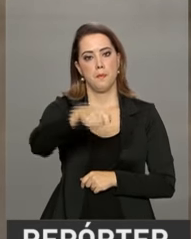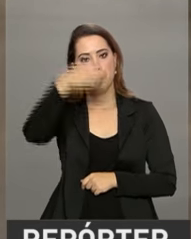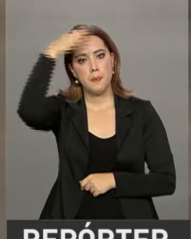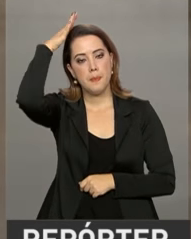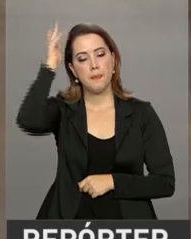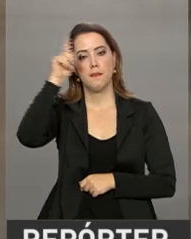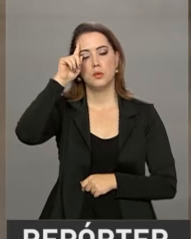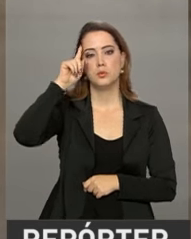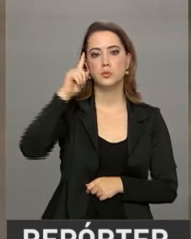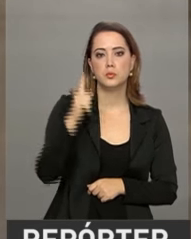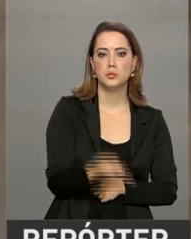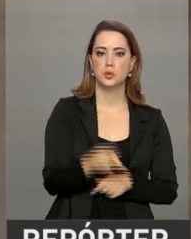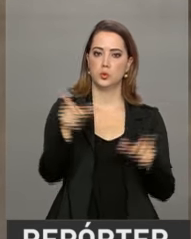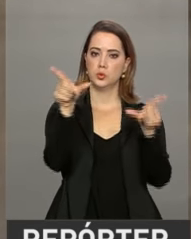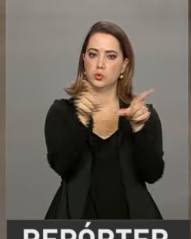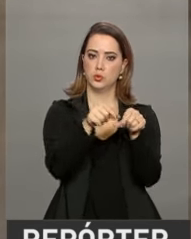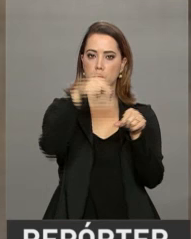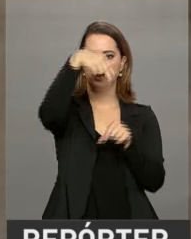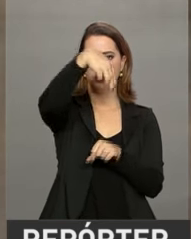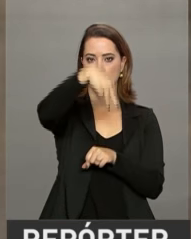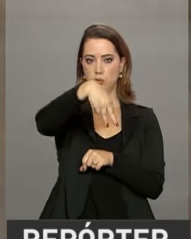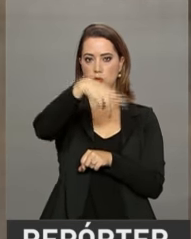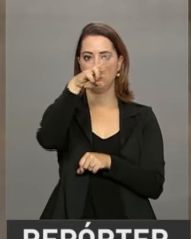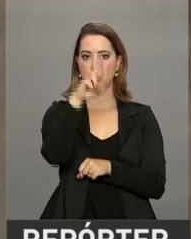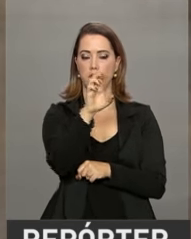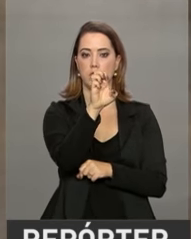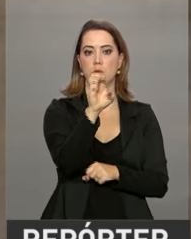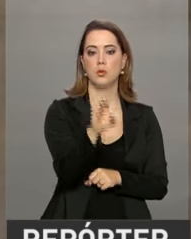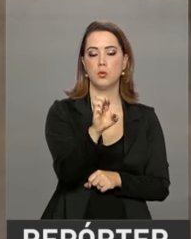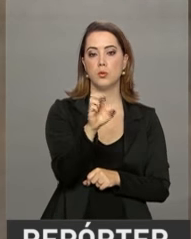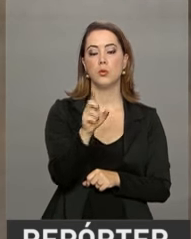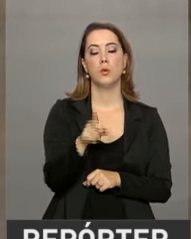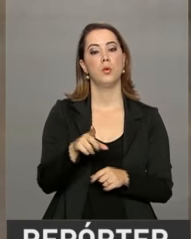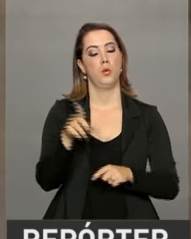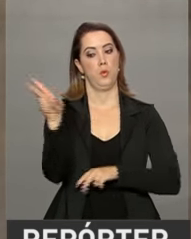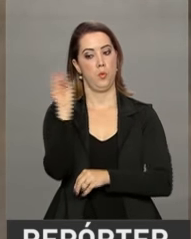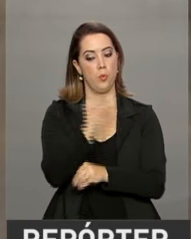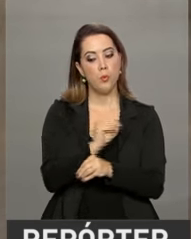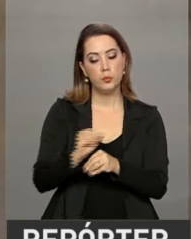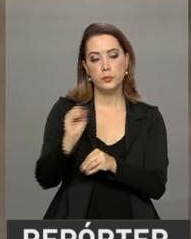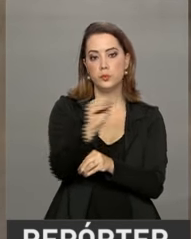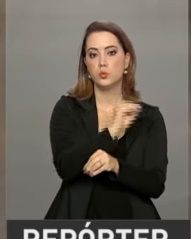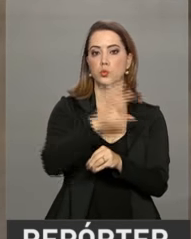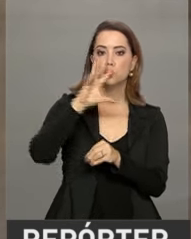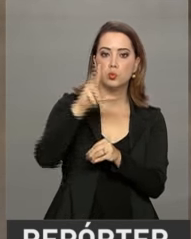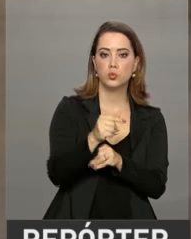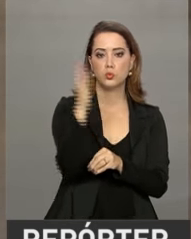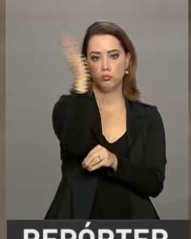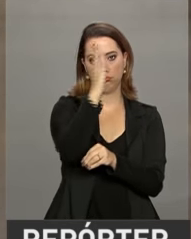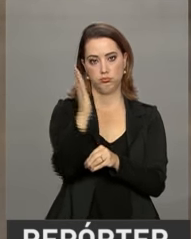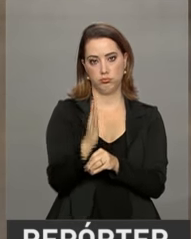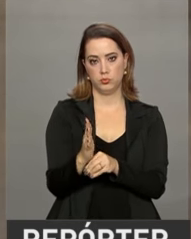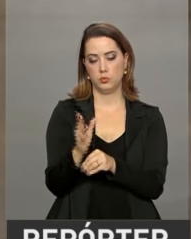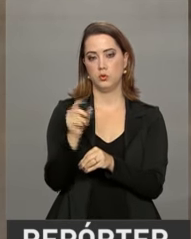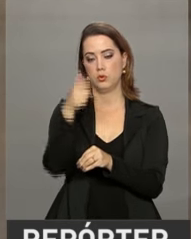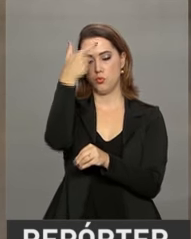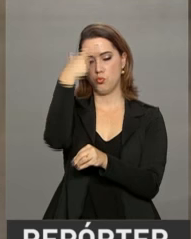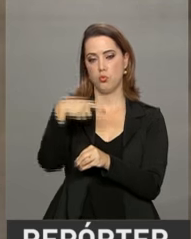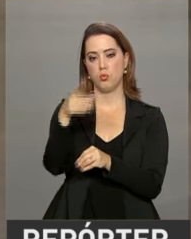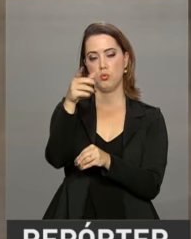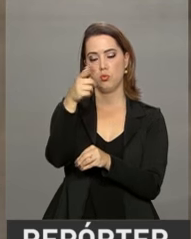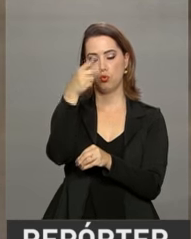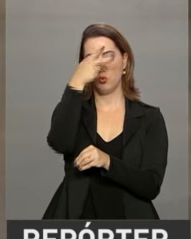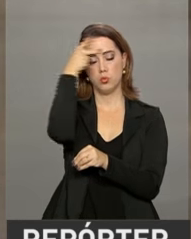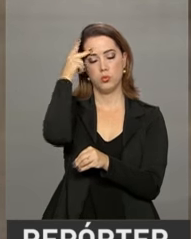Relações Exteriores que redobre os esforços para dar total assistência aos brasileiros atingidos, afetados aí